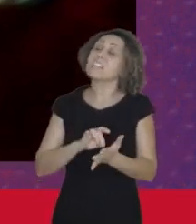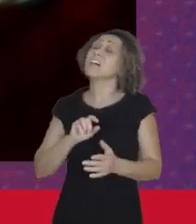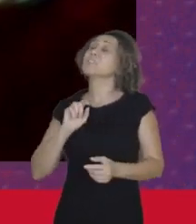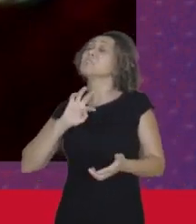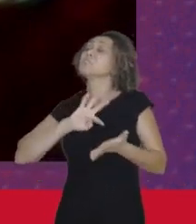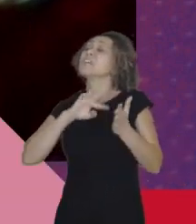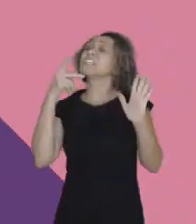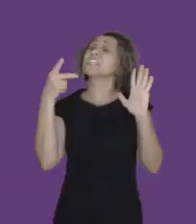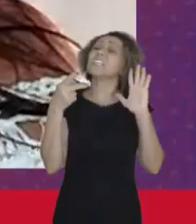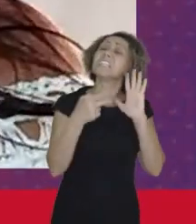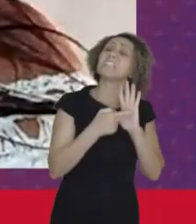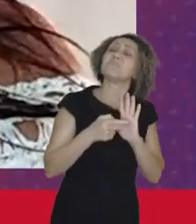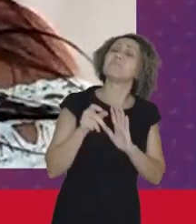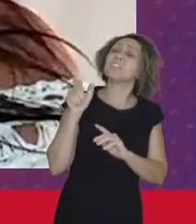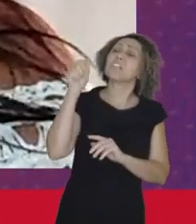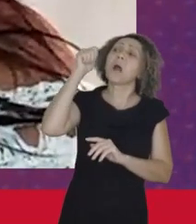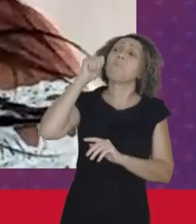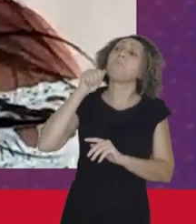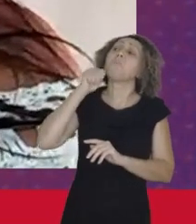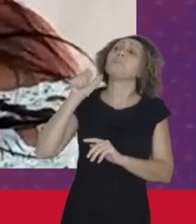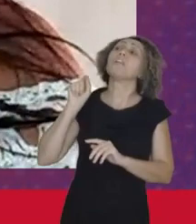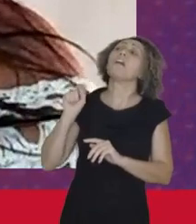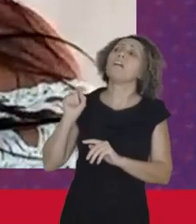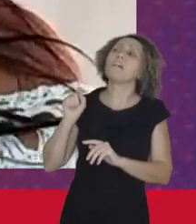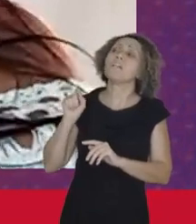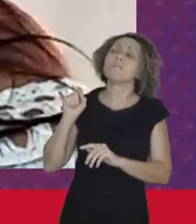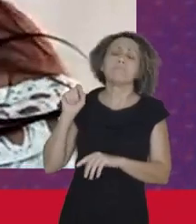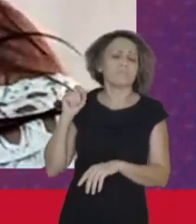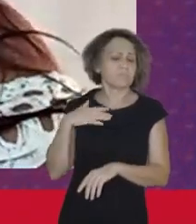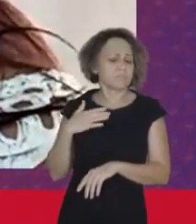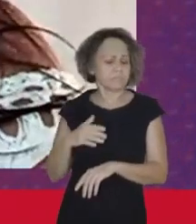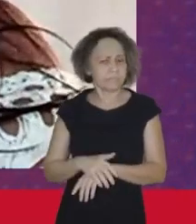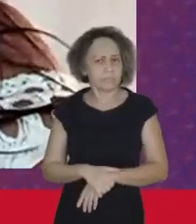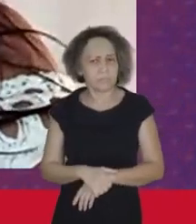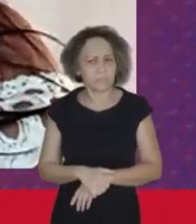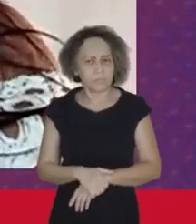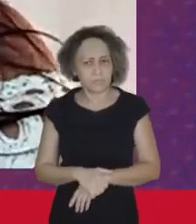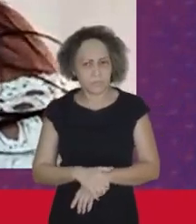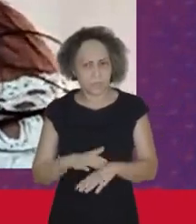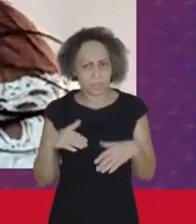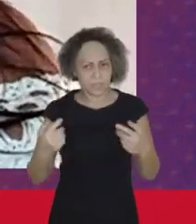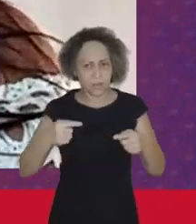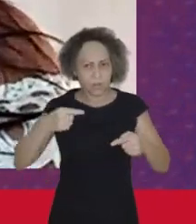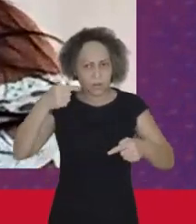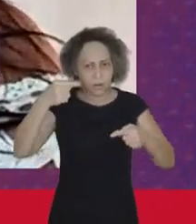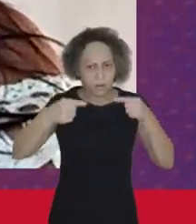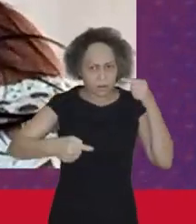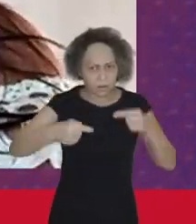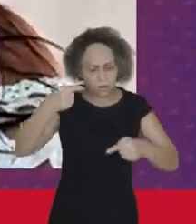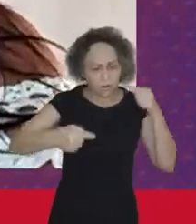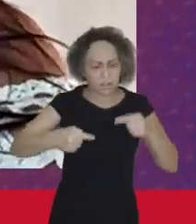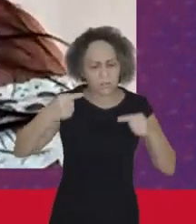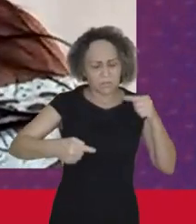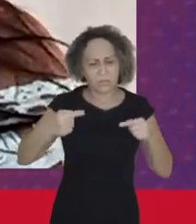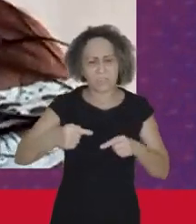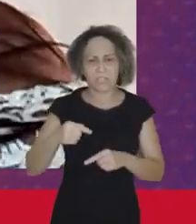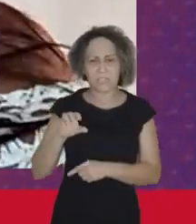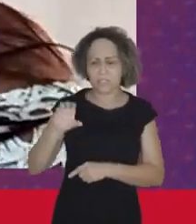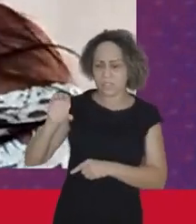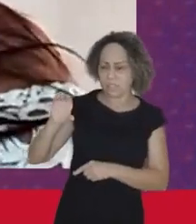muito além disso. Então, uma política feminista anticapacitista. A gente